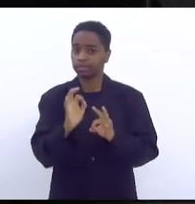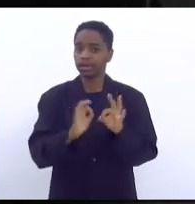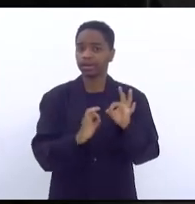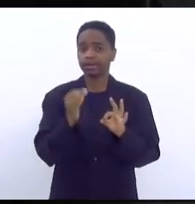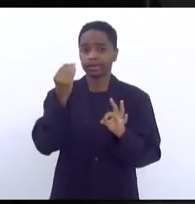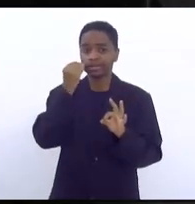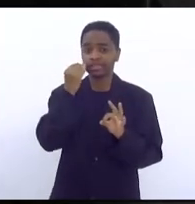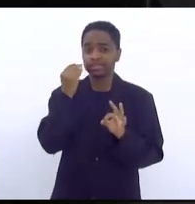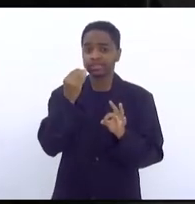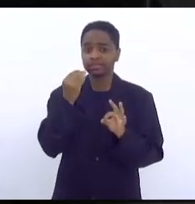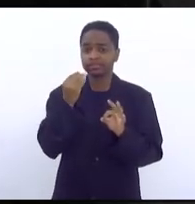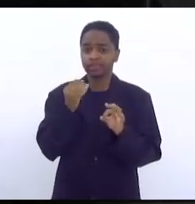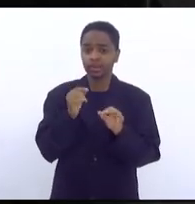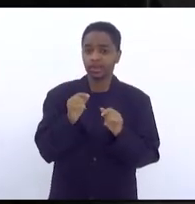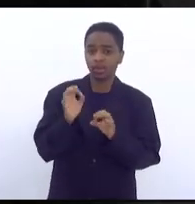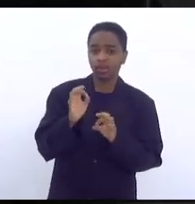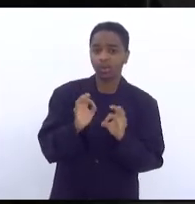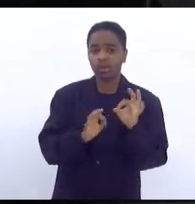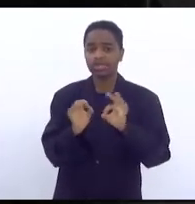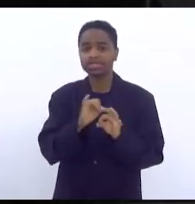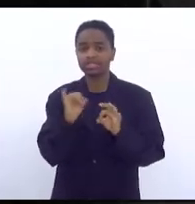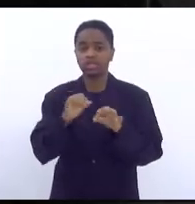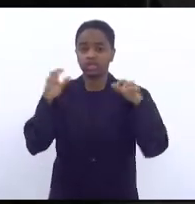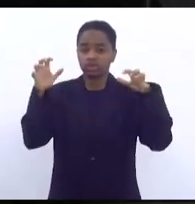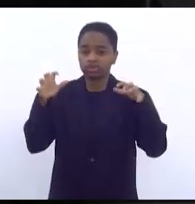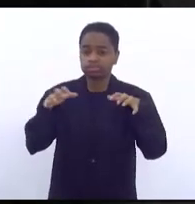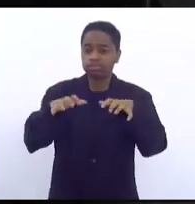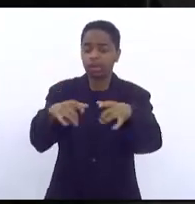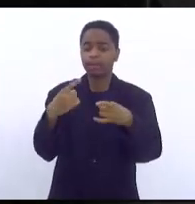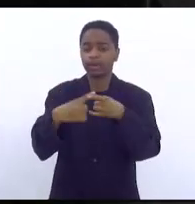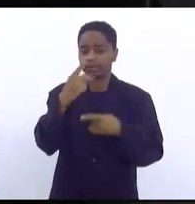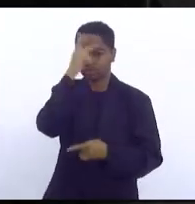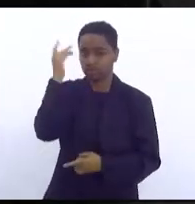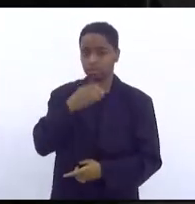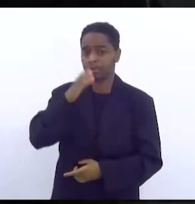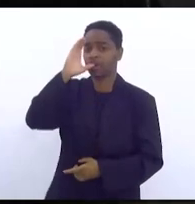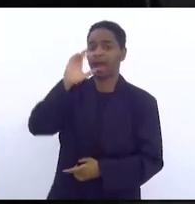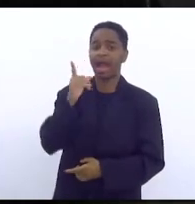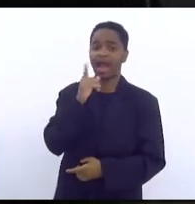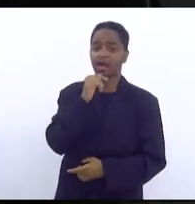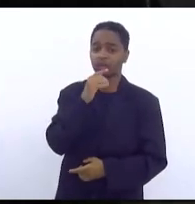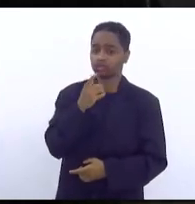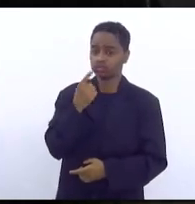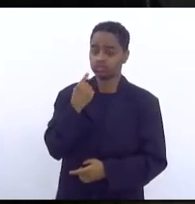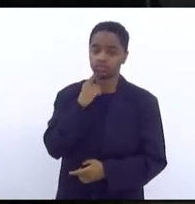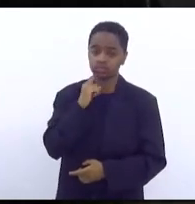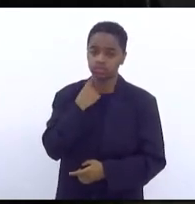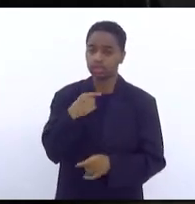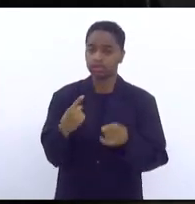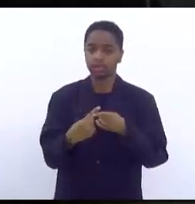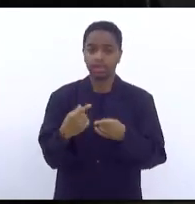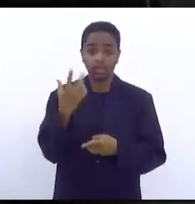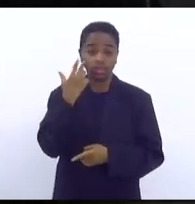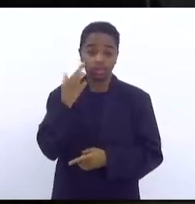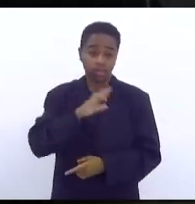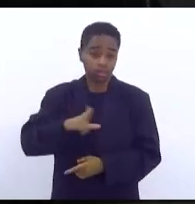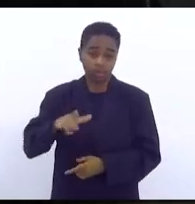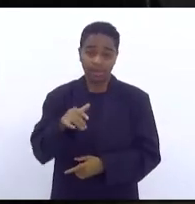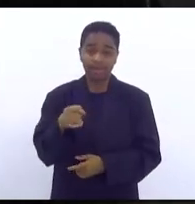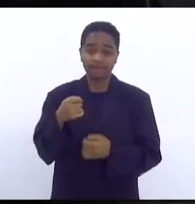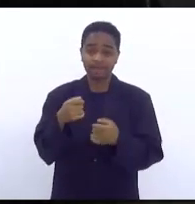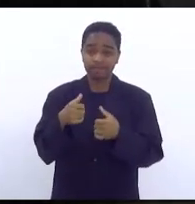alguma chuva forte para receber pacientes com infecções que beberam água contaminadas não é normal passarmos semanas sem água em nossos